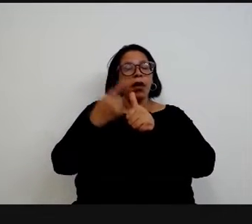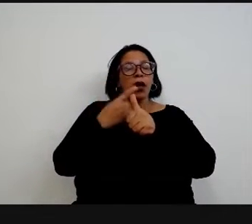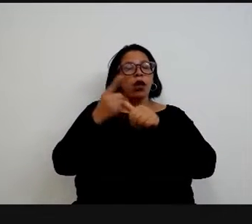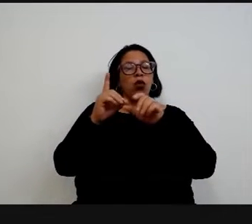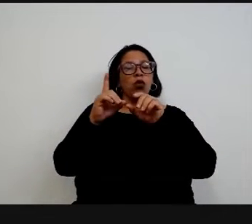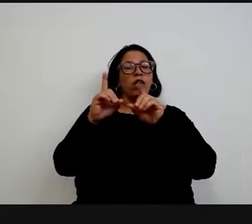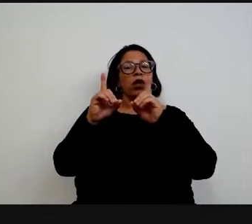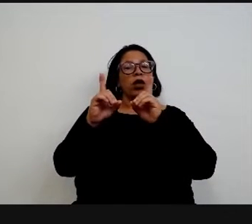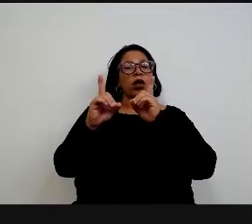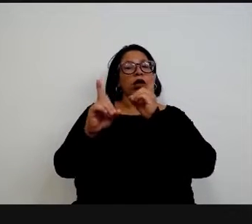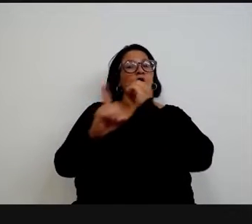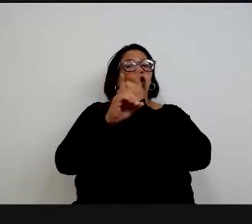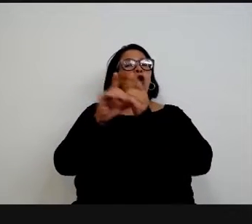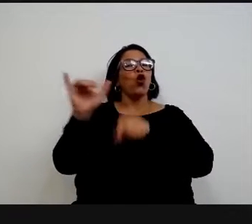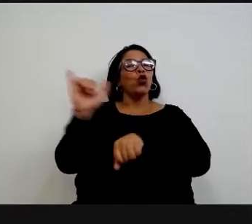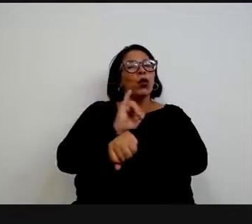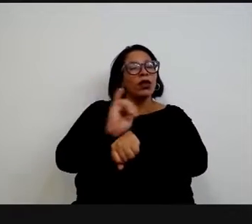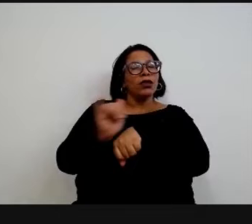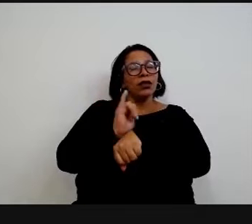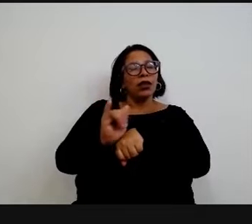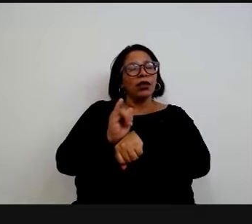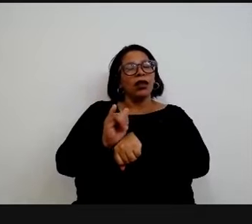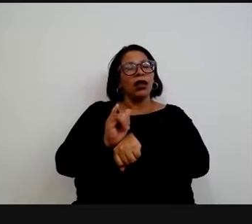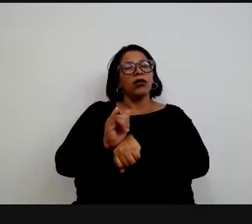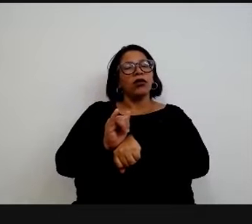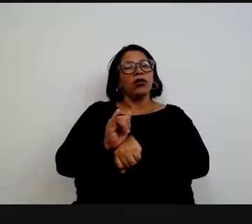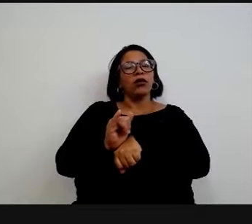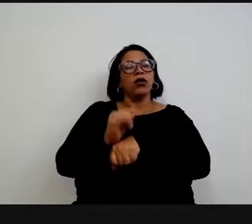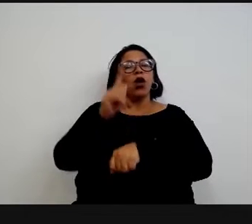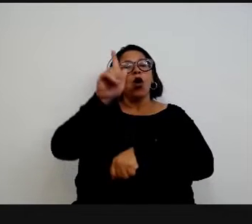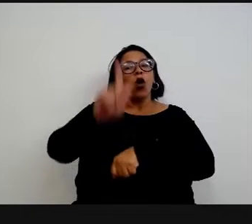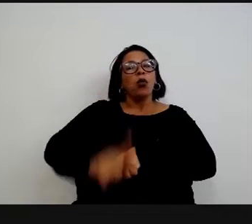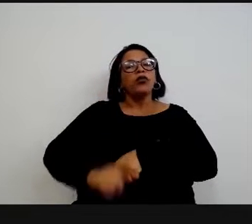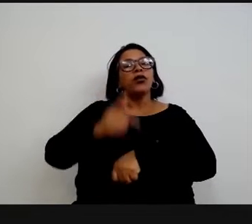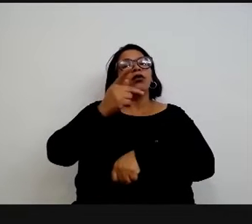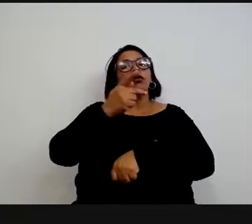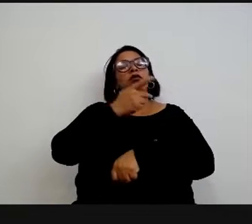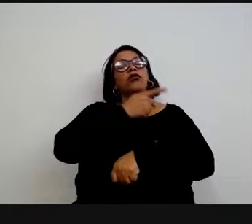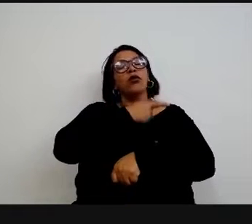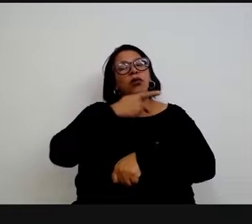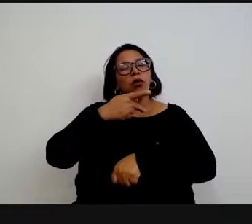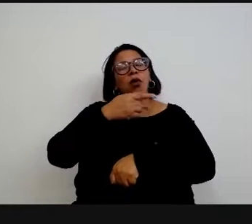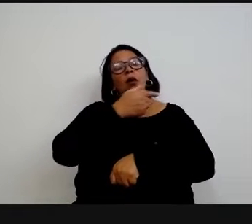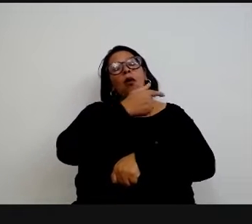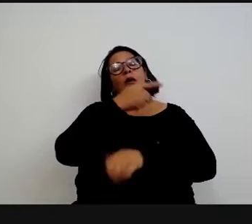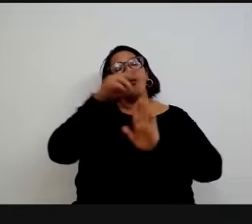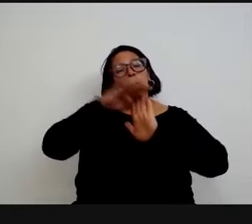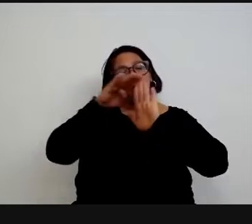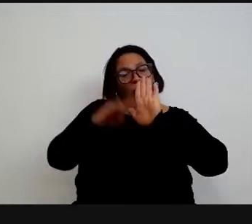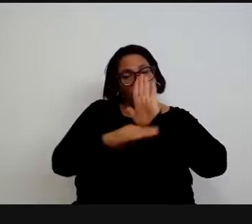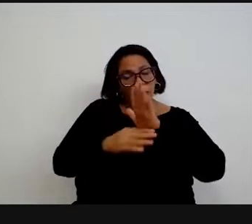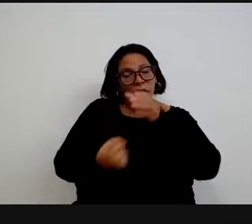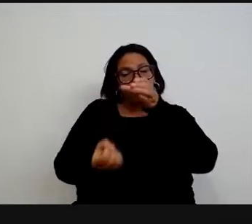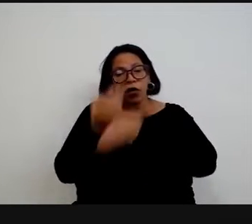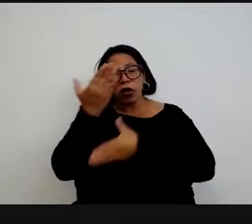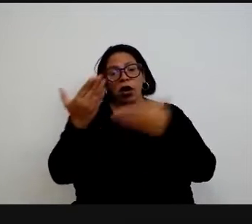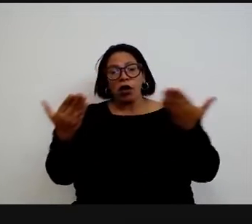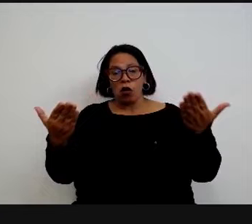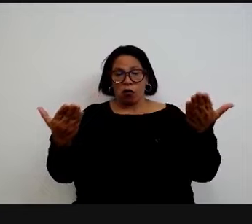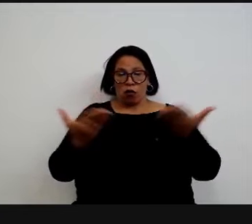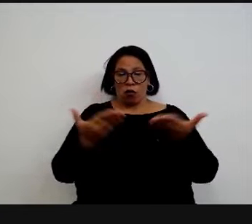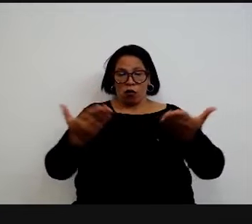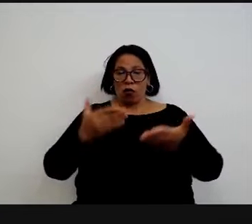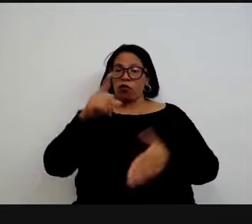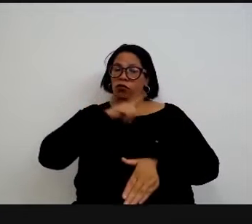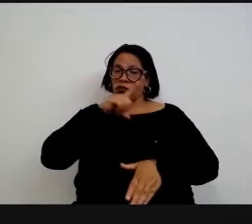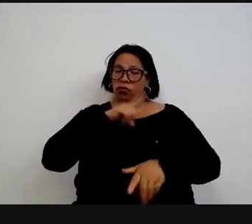nosso planejamento estratégico, quando os modelos de gestão de projetos e gestão de competência foram implantados, hoje a gente